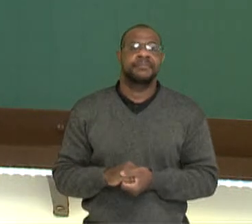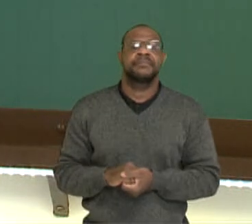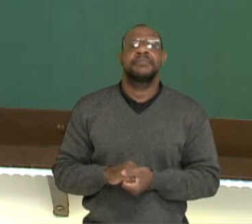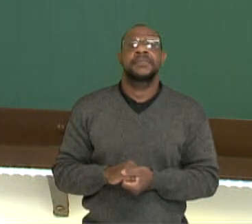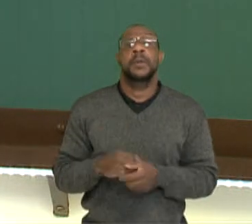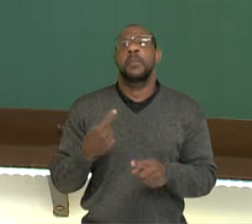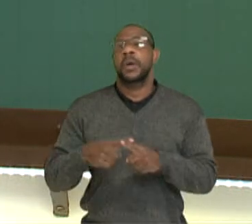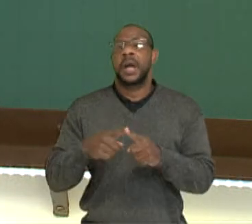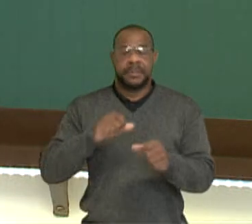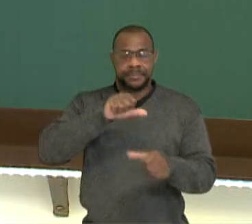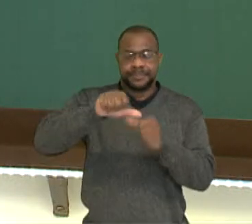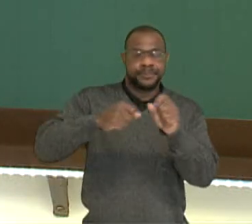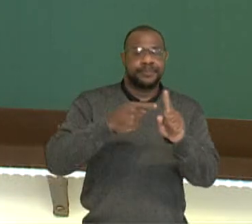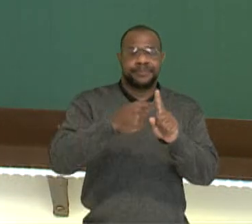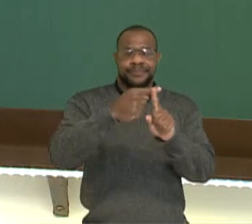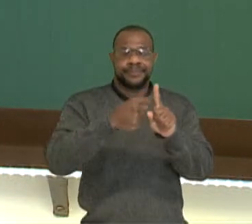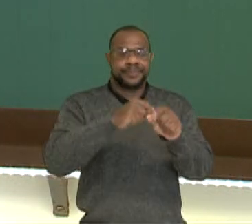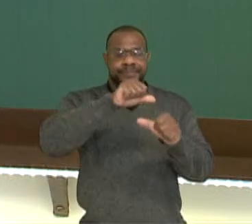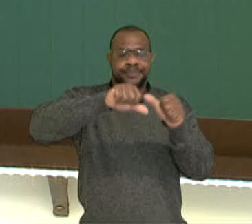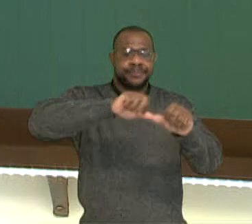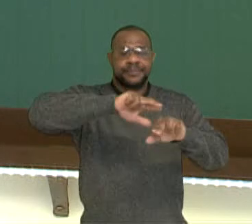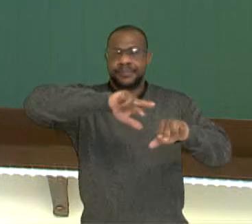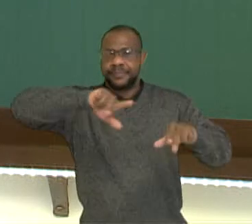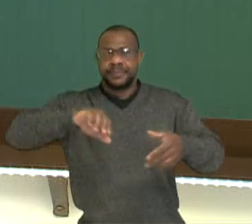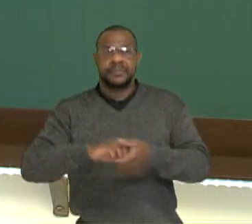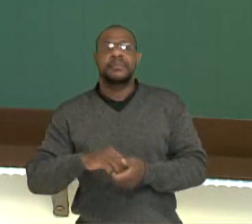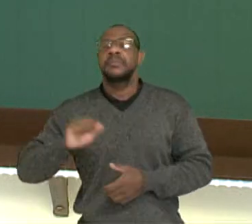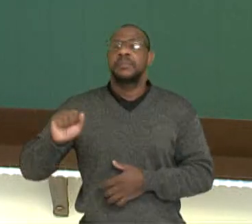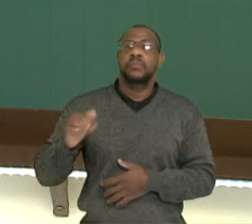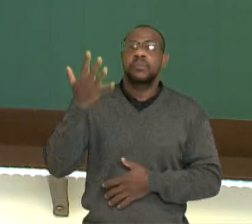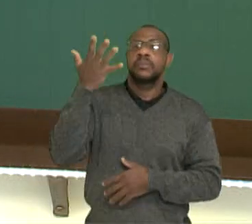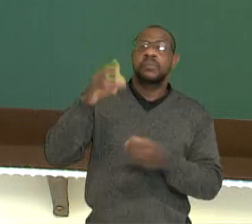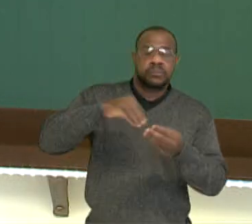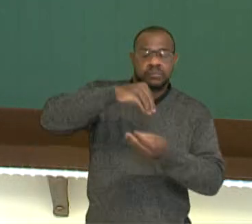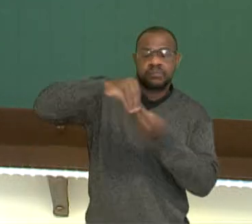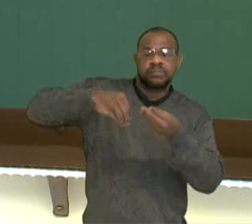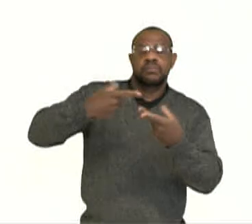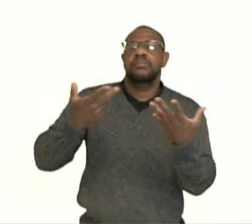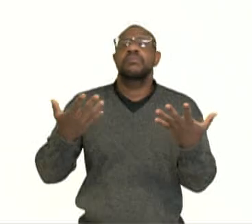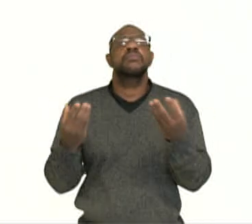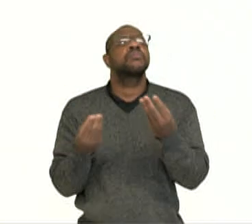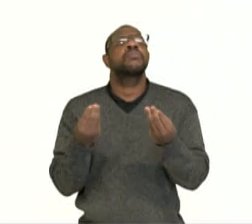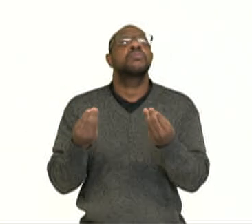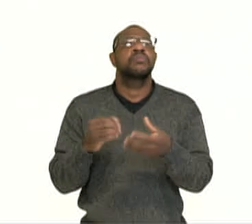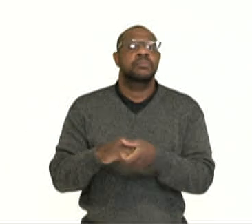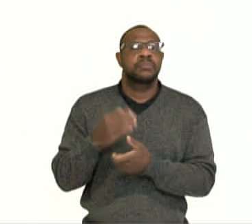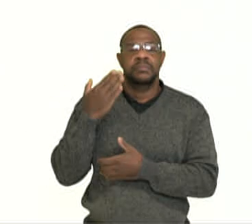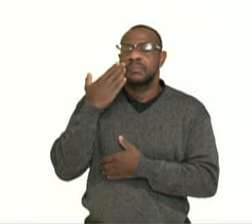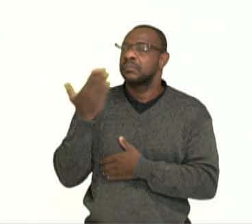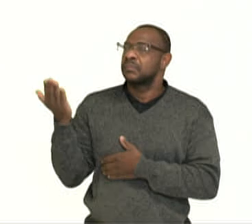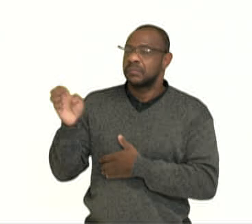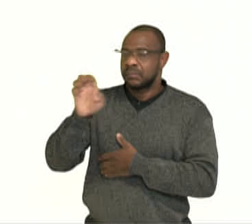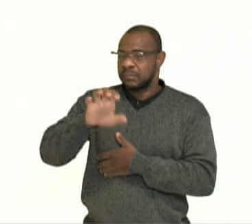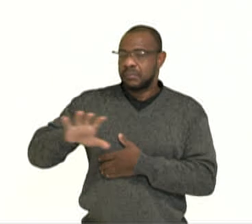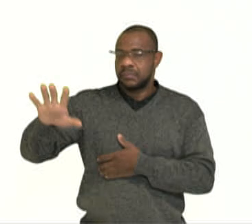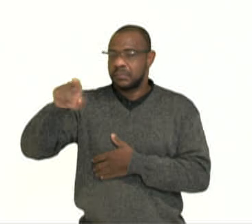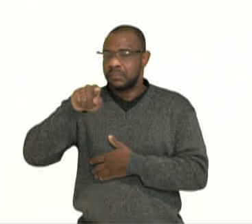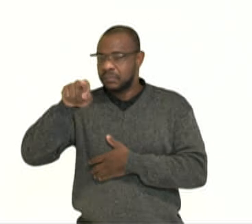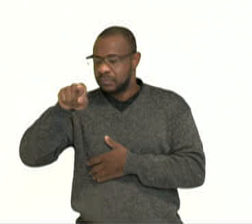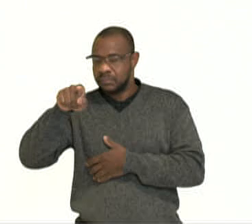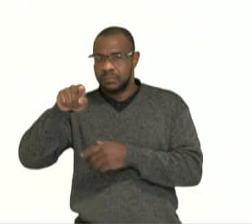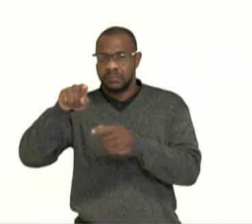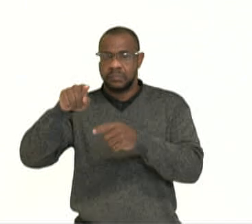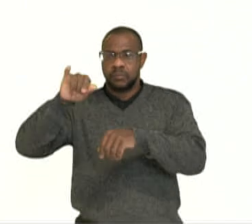elevadas temperaturas. E aonde ocorre essa floresta temperada? Conforme você pode ver, na porção central ali do continente